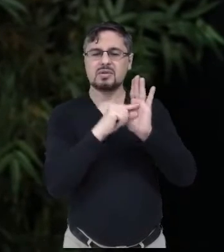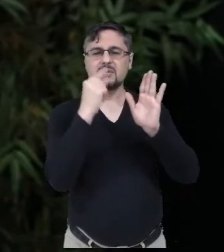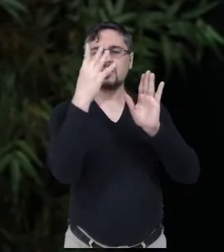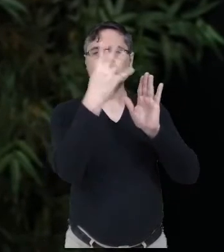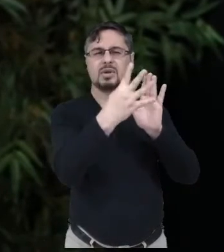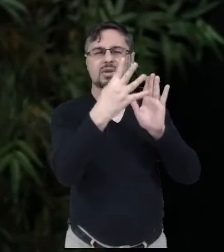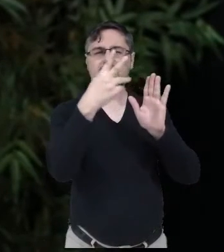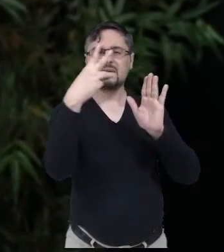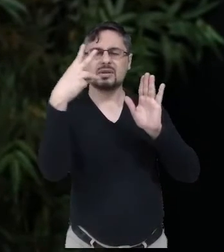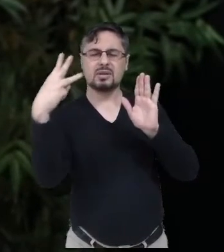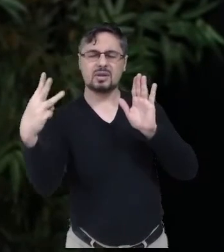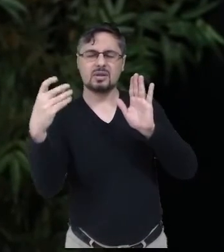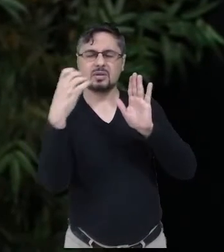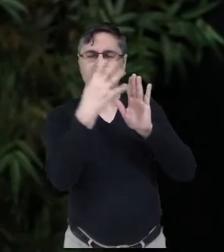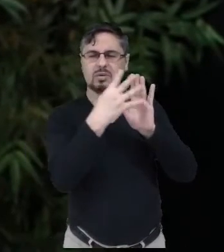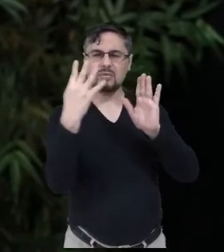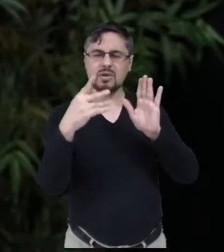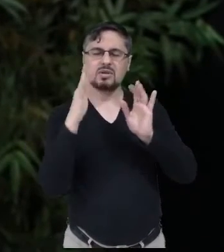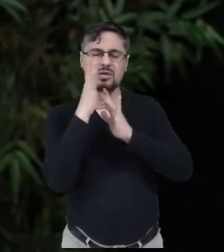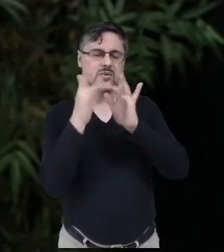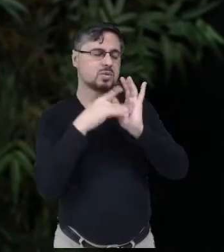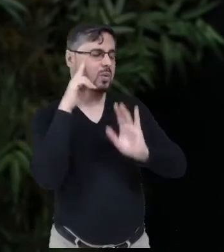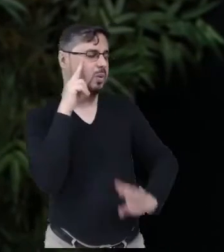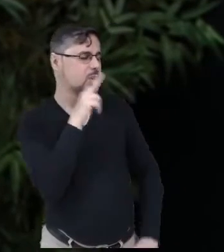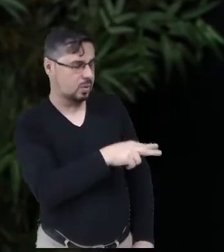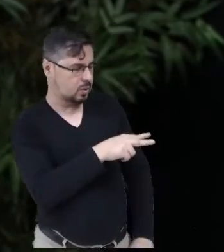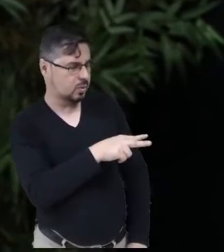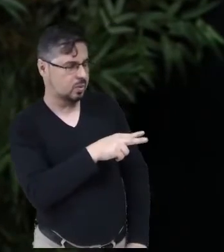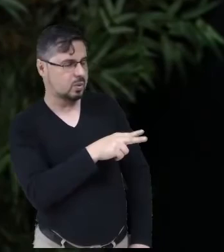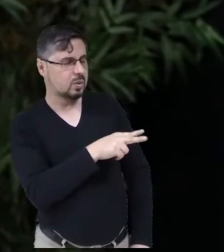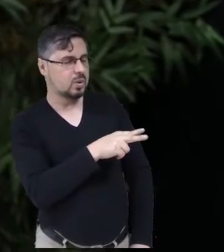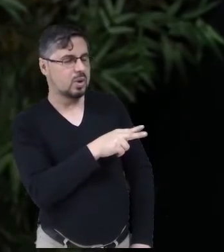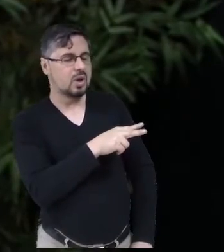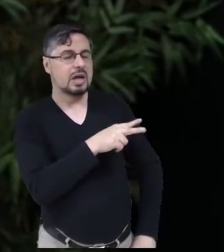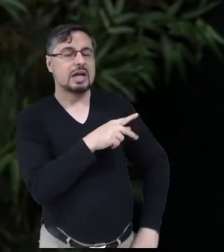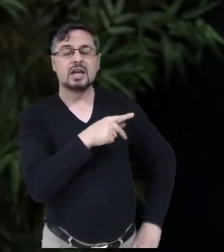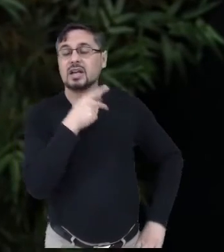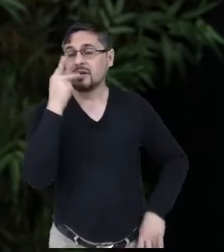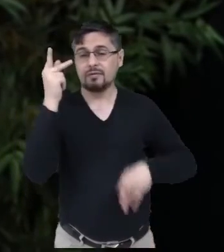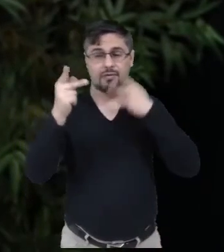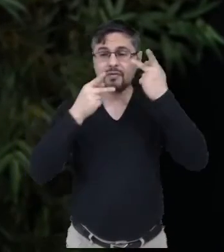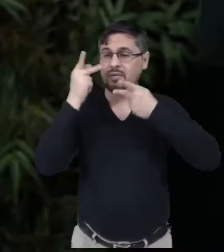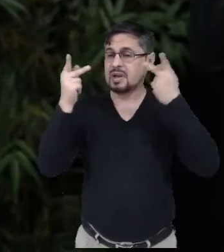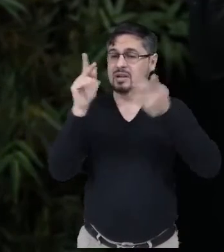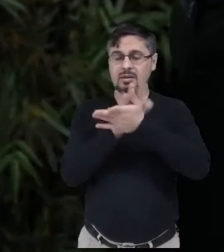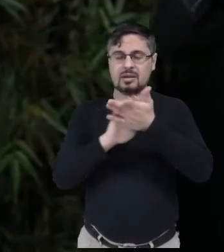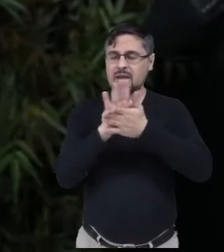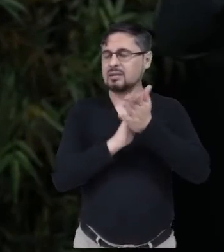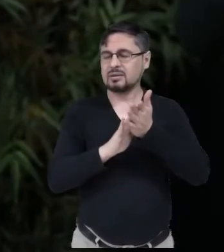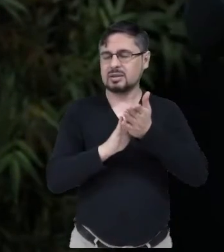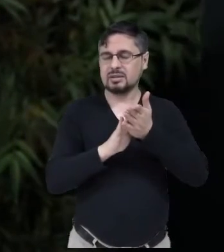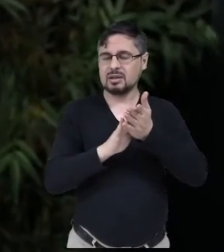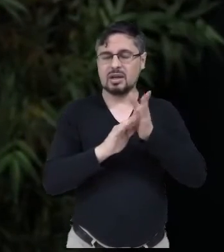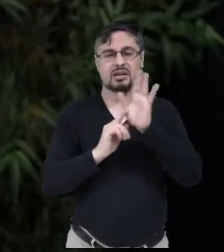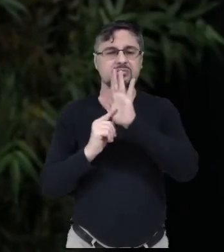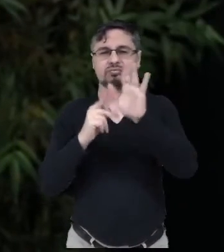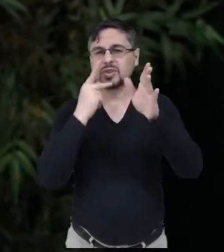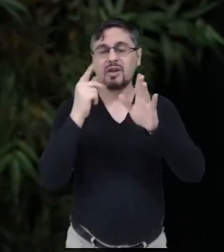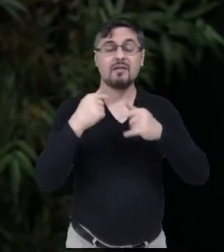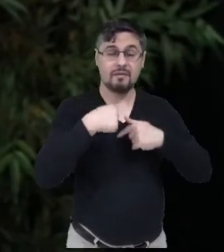que Jesus olha para ele e diz: não conte nada a ninguém, mas vá e